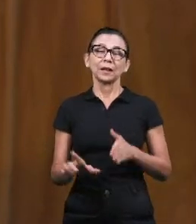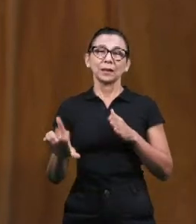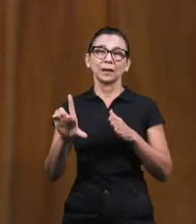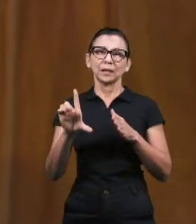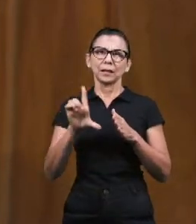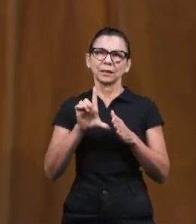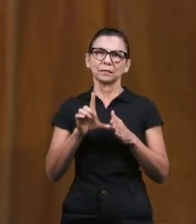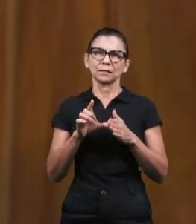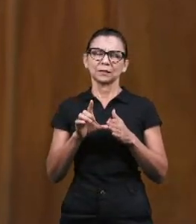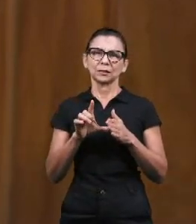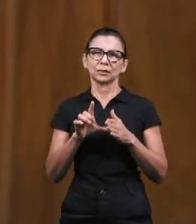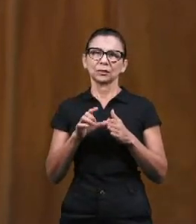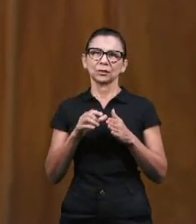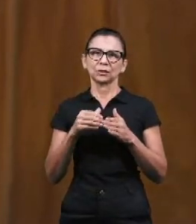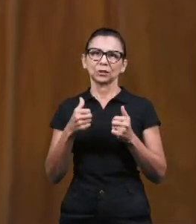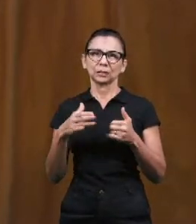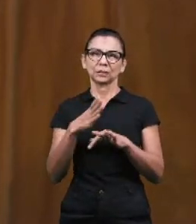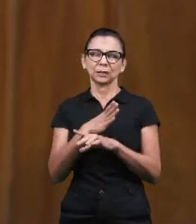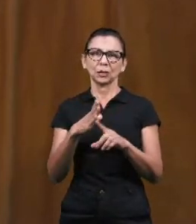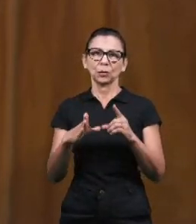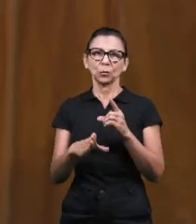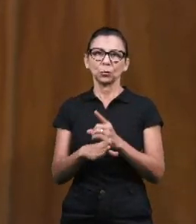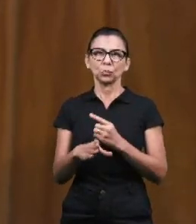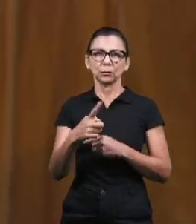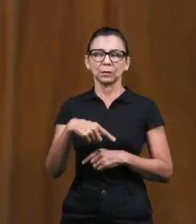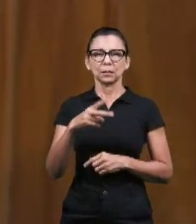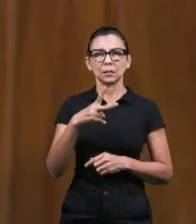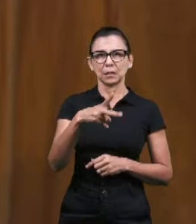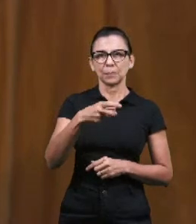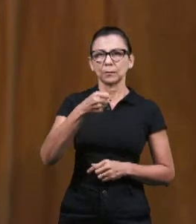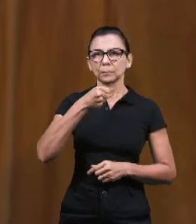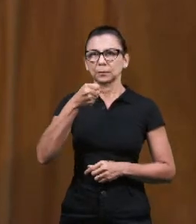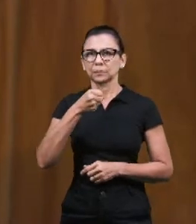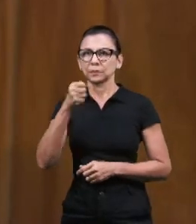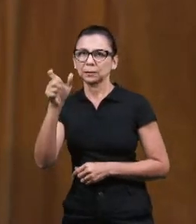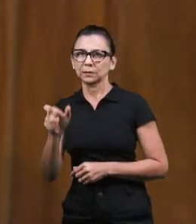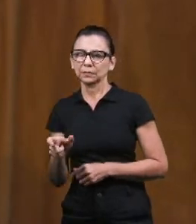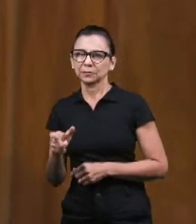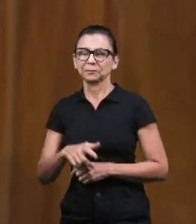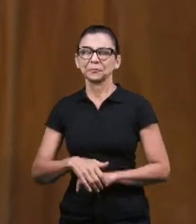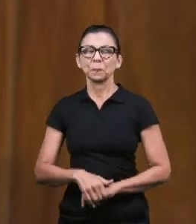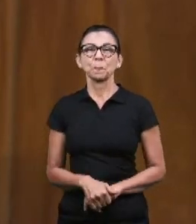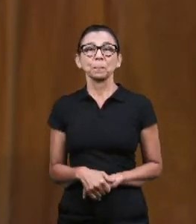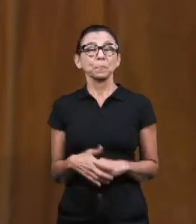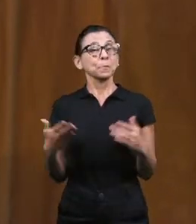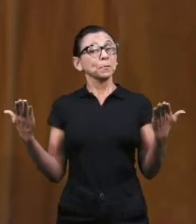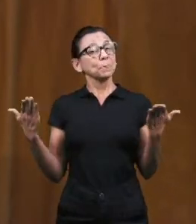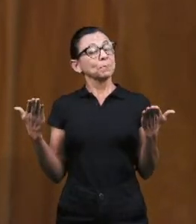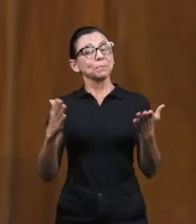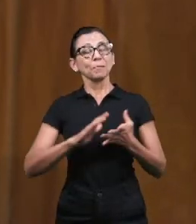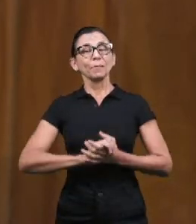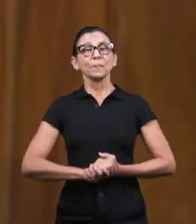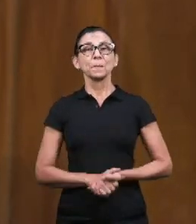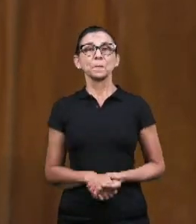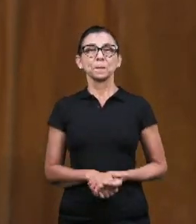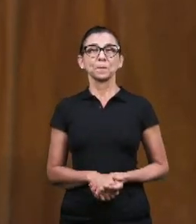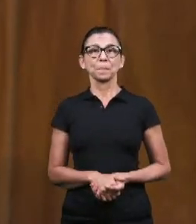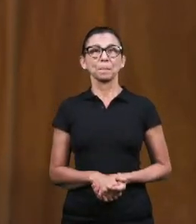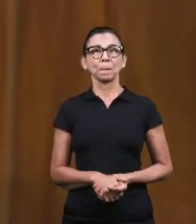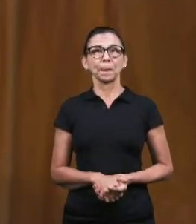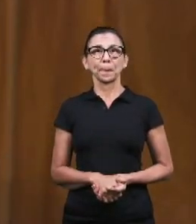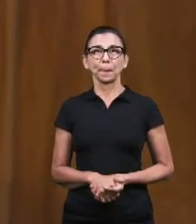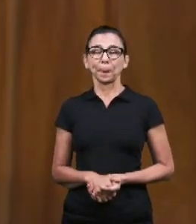nós entrevistamos o pastor que está responsável pelo culto de hoje à noite. E hoje, para nossa alegria, nós teremos aqui,